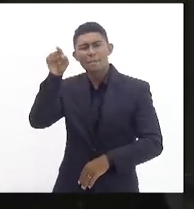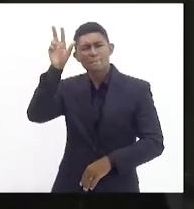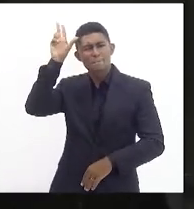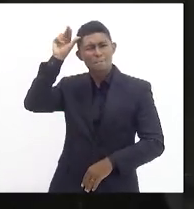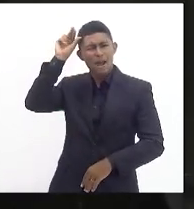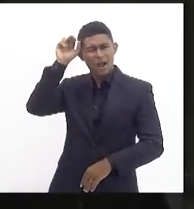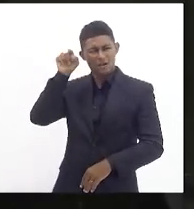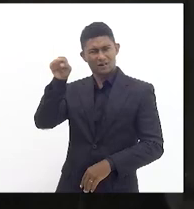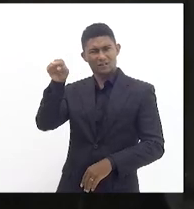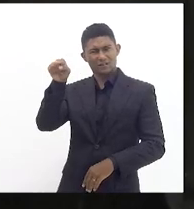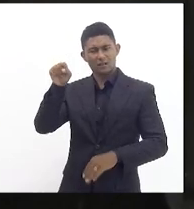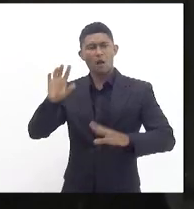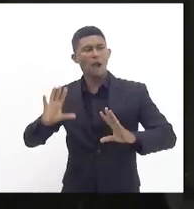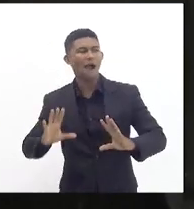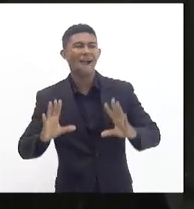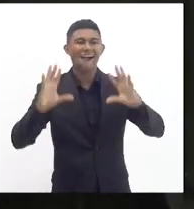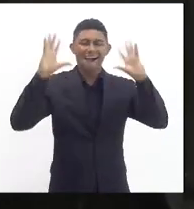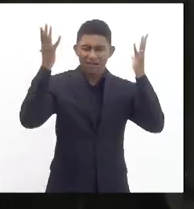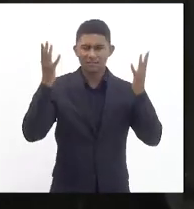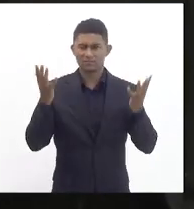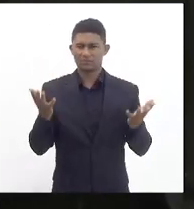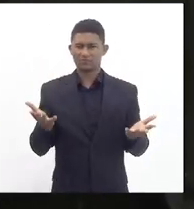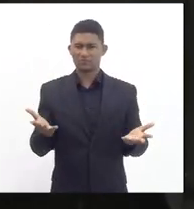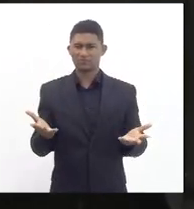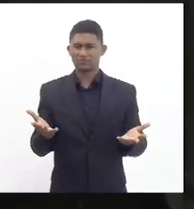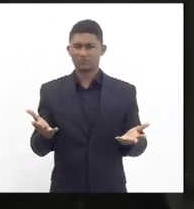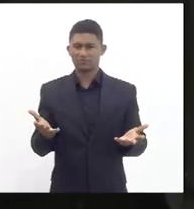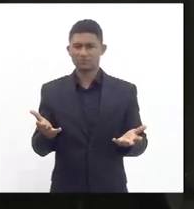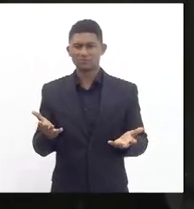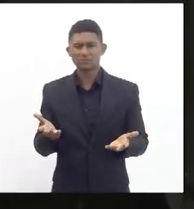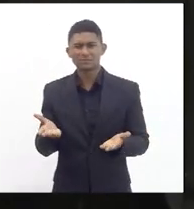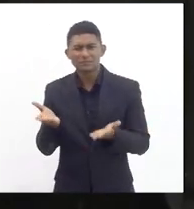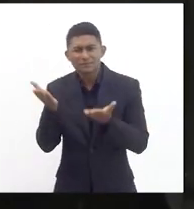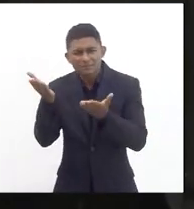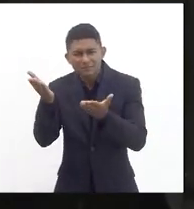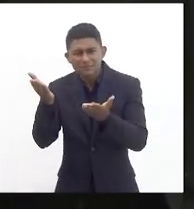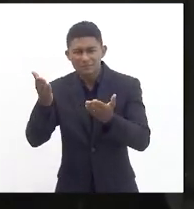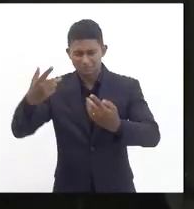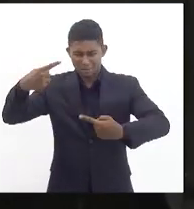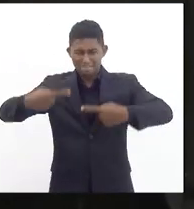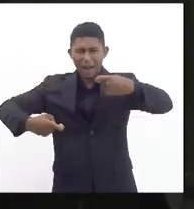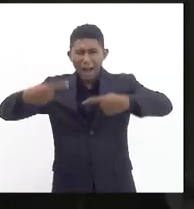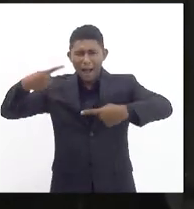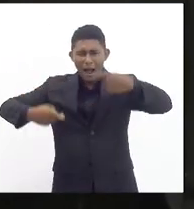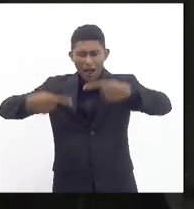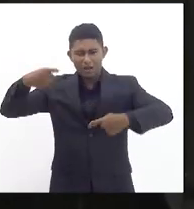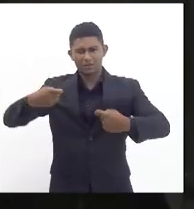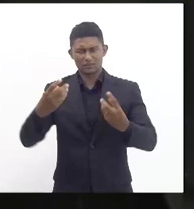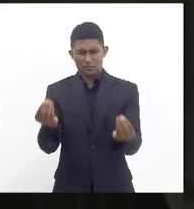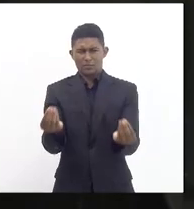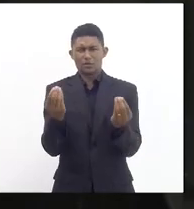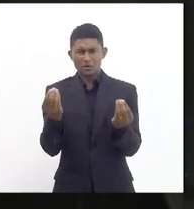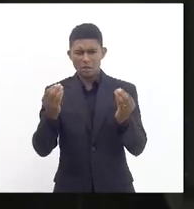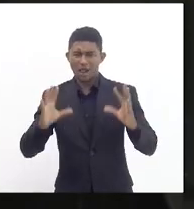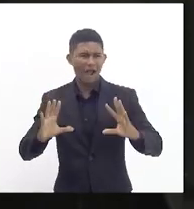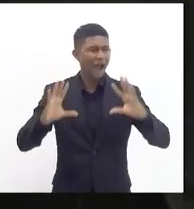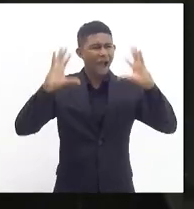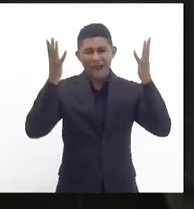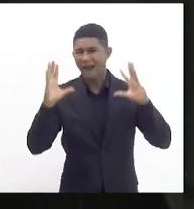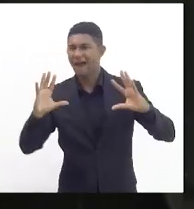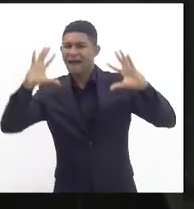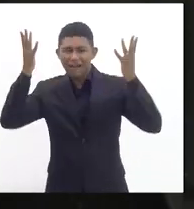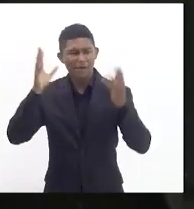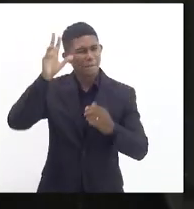comemorar a Páscoa na vigência de uma guerra, senhora presidente, e disso